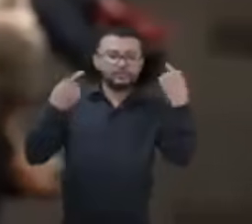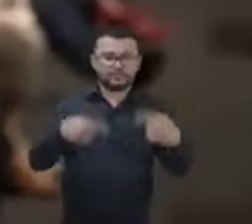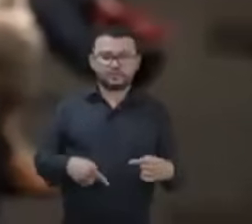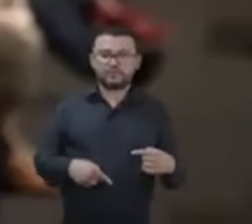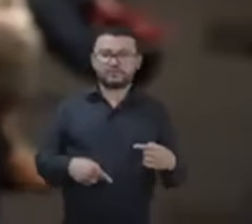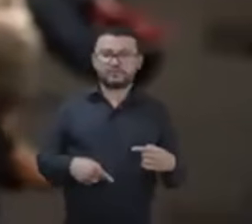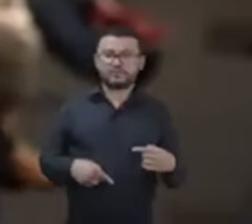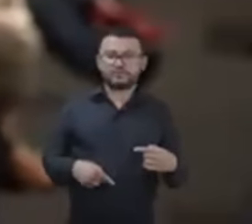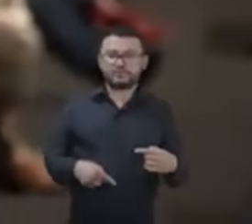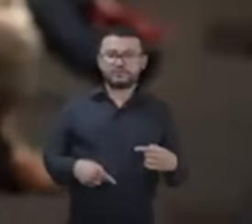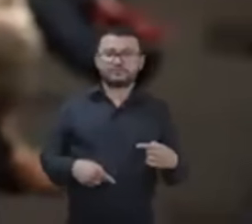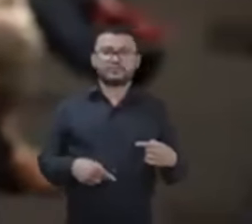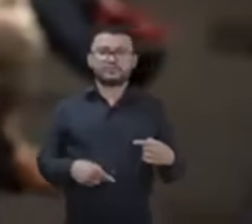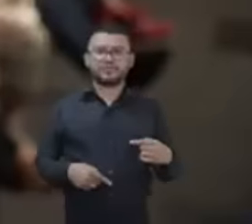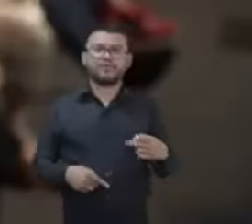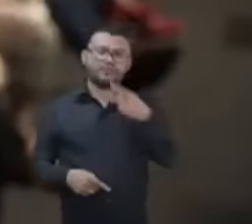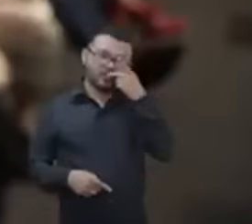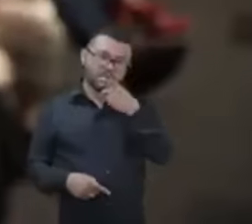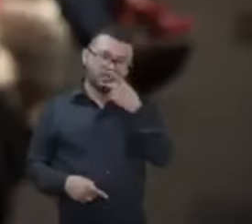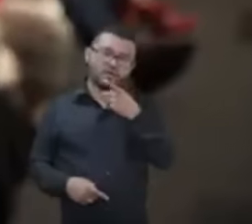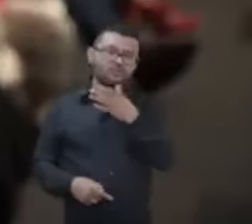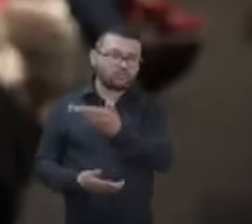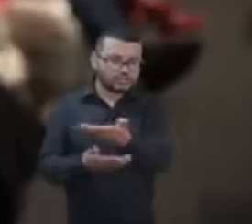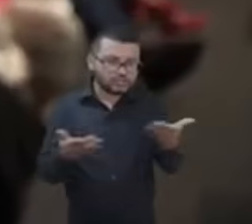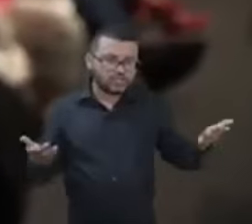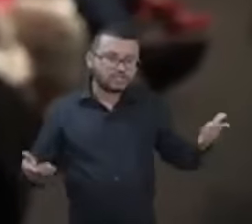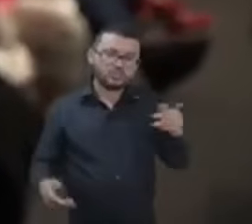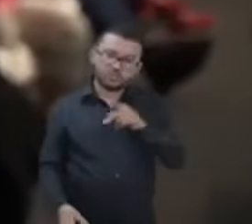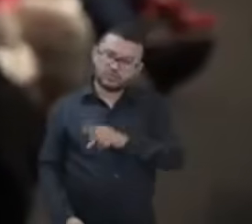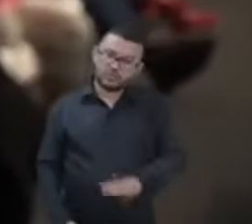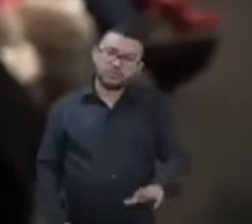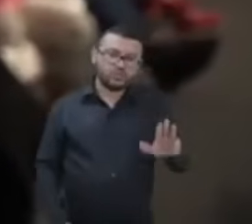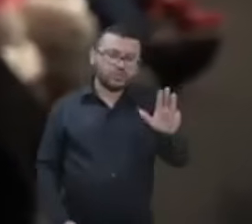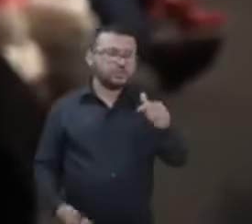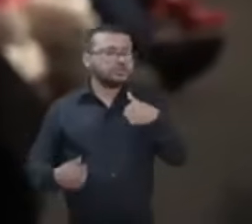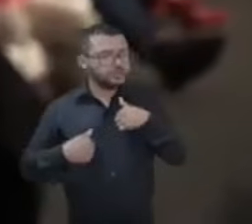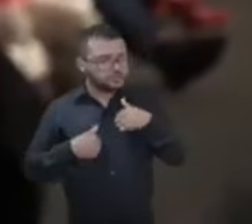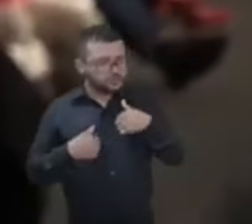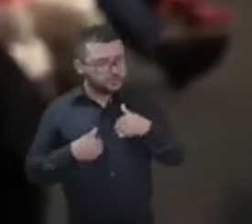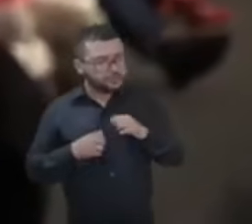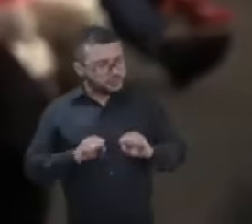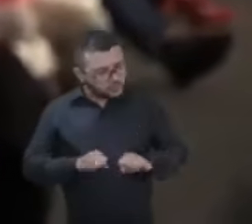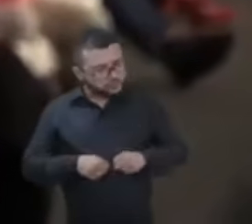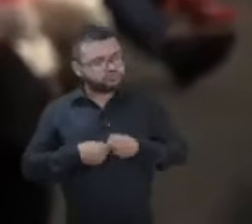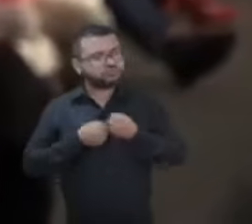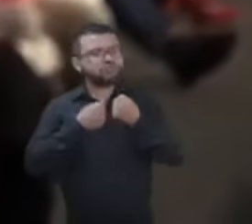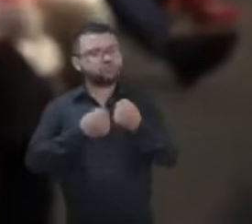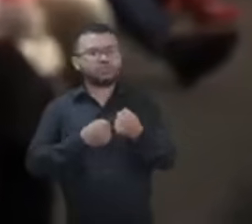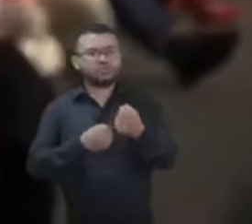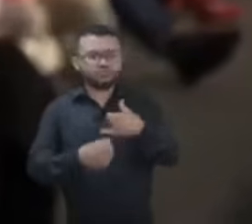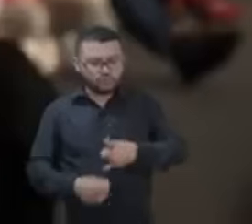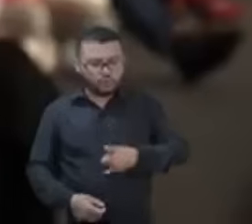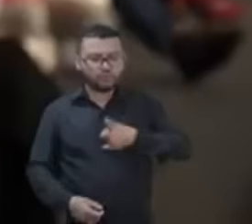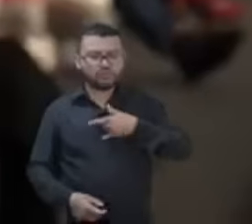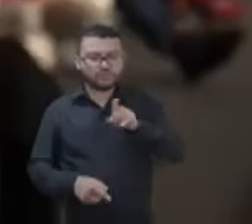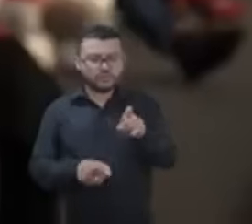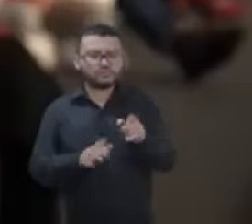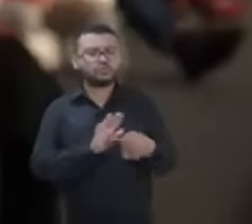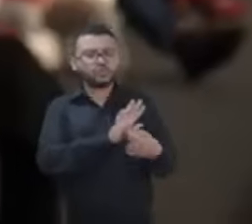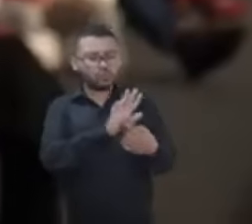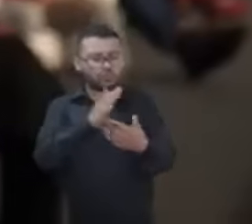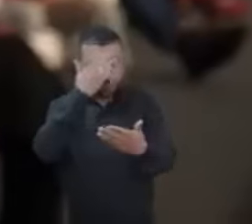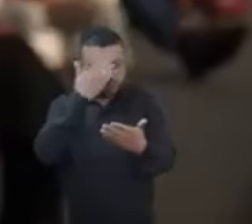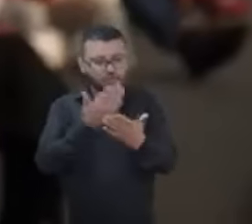dizer a vocês, dizer ao presidente Lula, que eu honrarei todos os dias a confiança de vocês e que eu